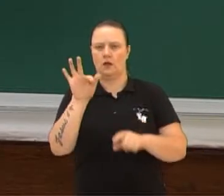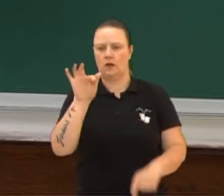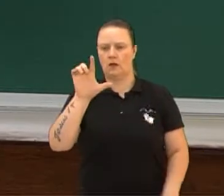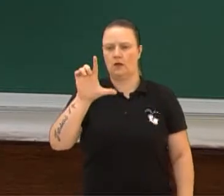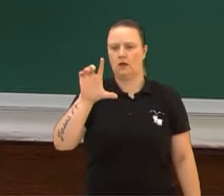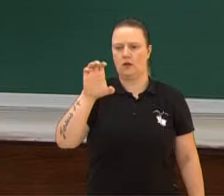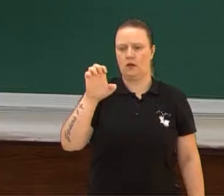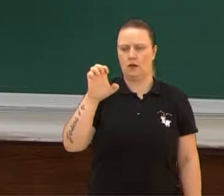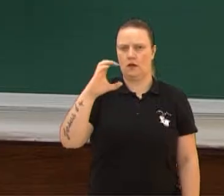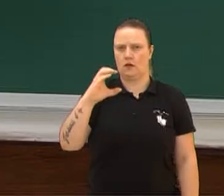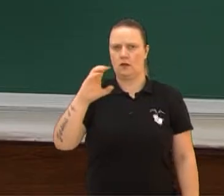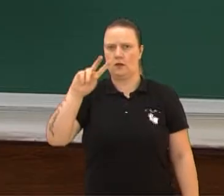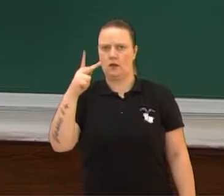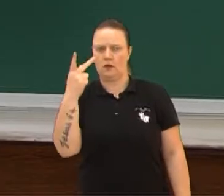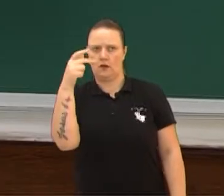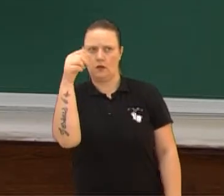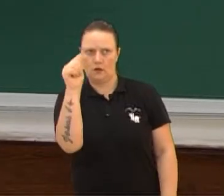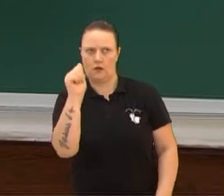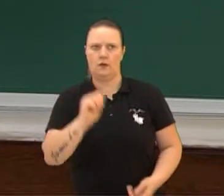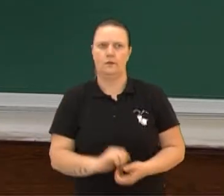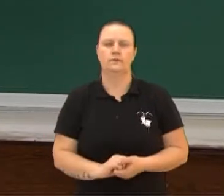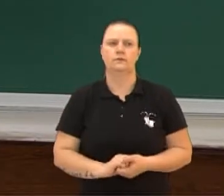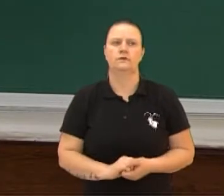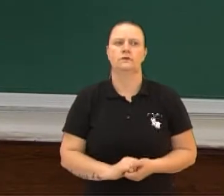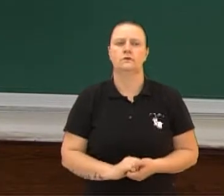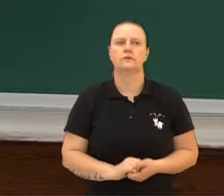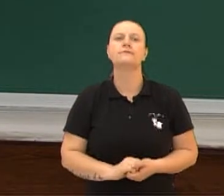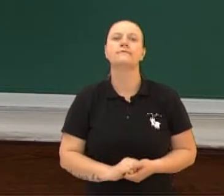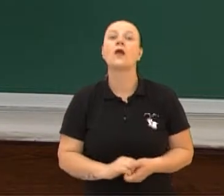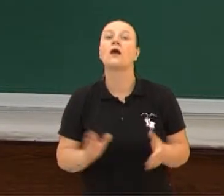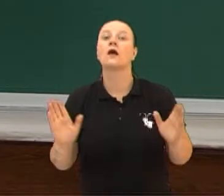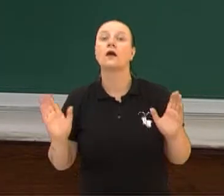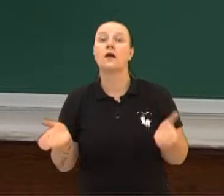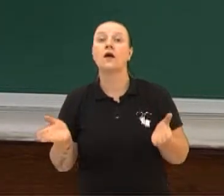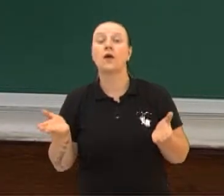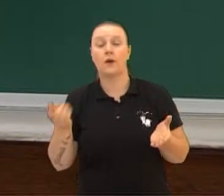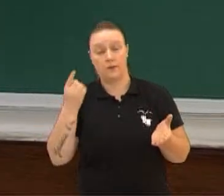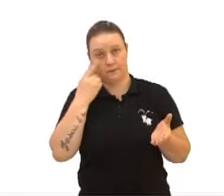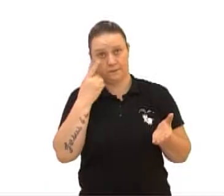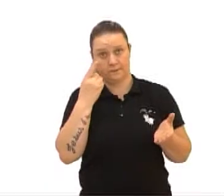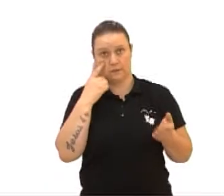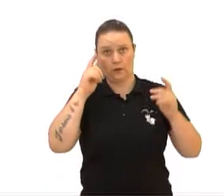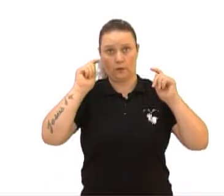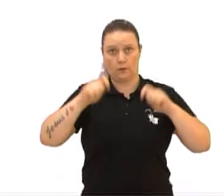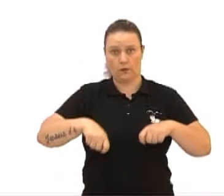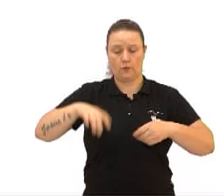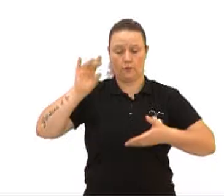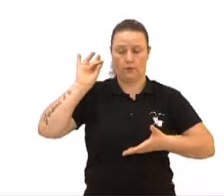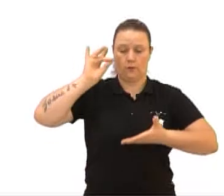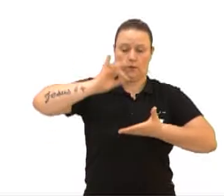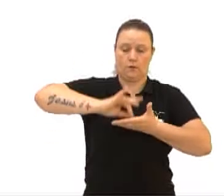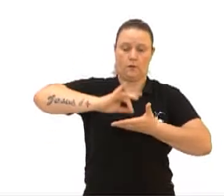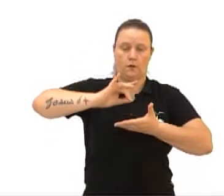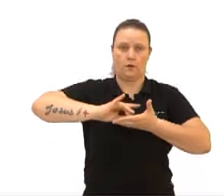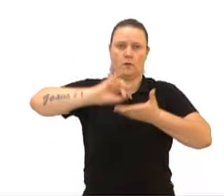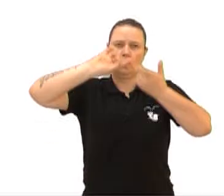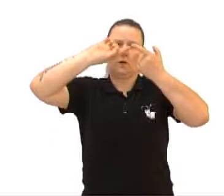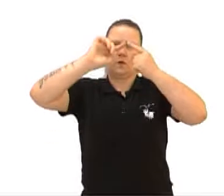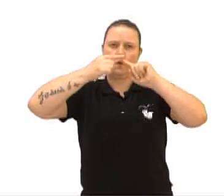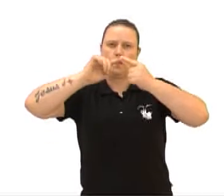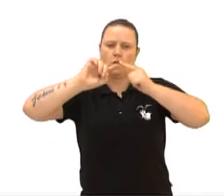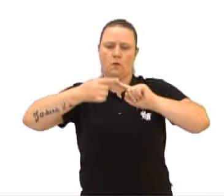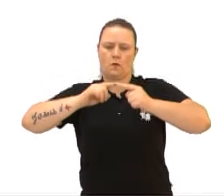Então, esses são os elementos da circunferência, certo? Então, podemos estabelecer uma relação